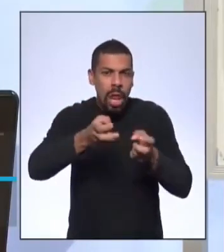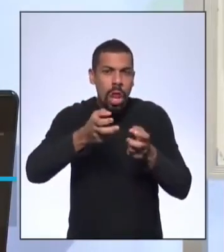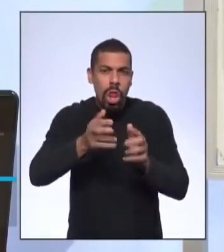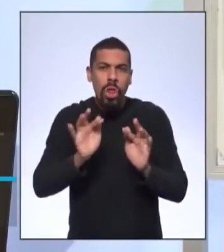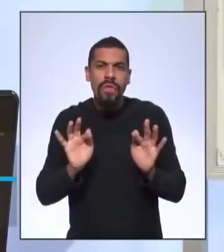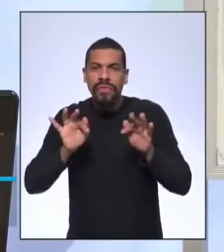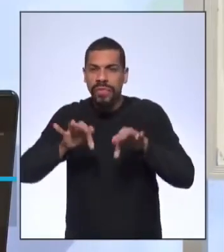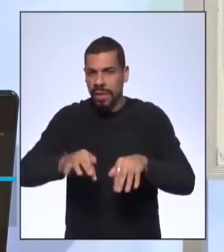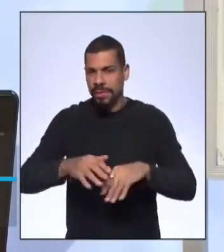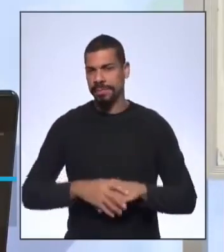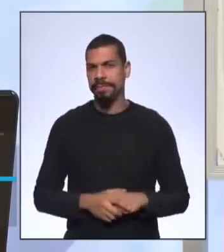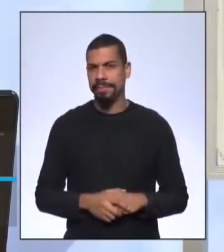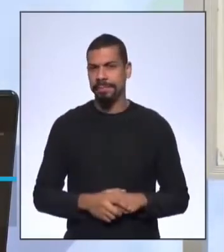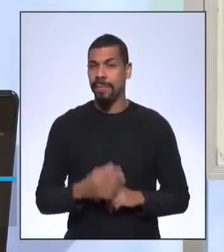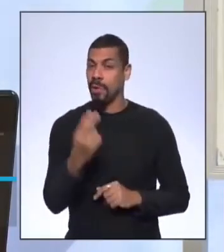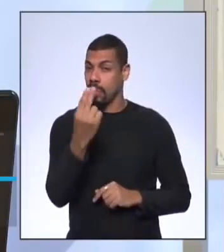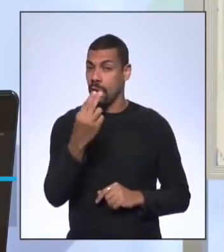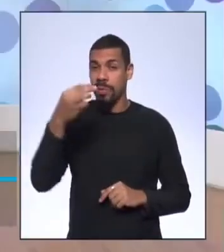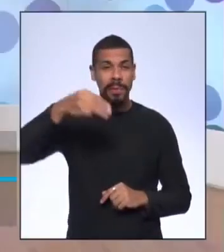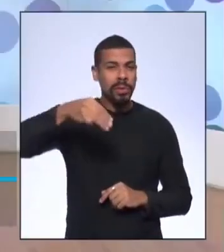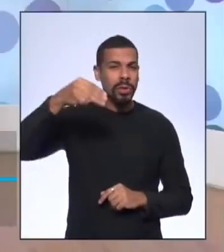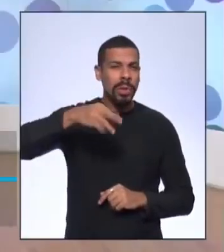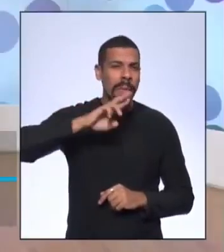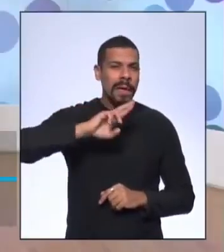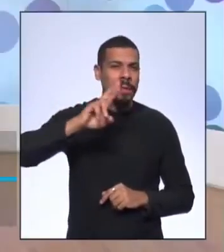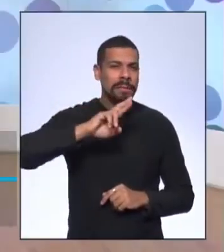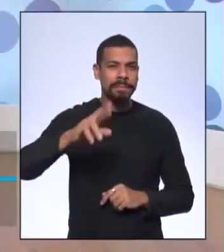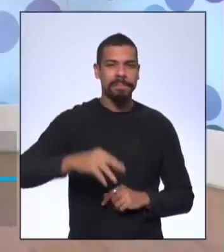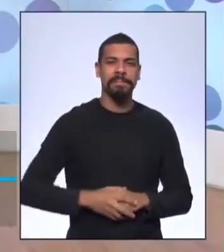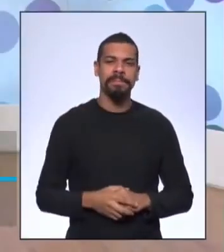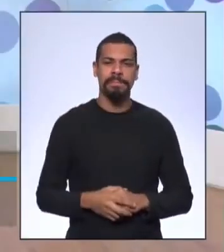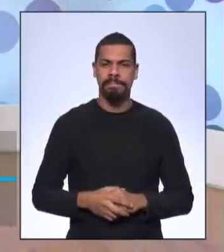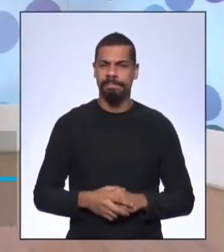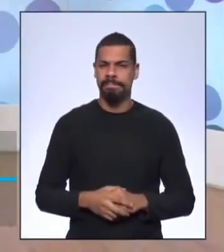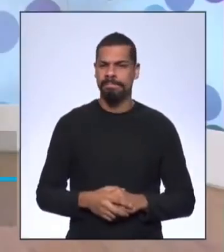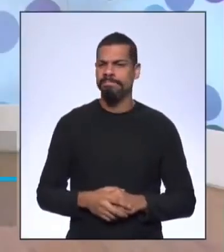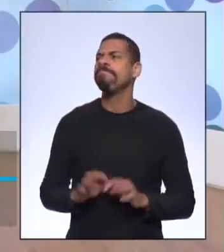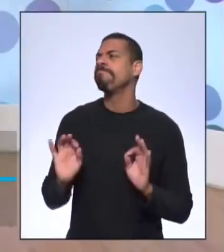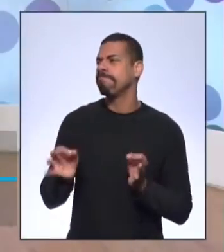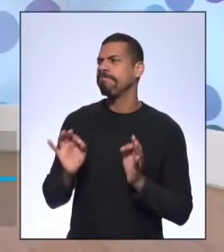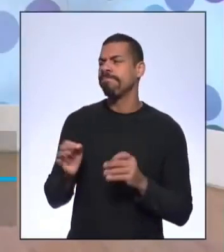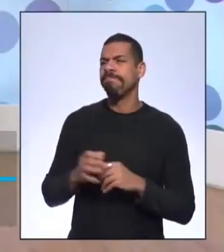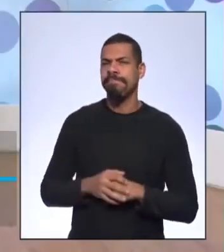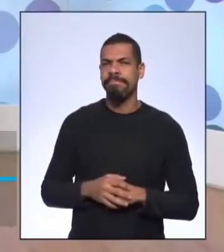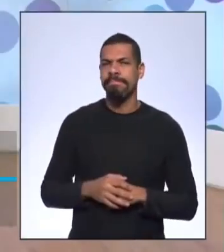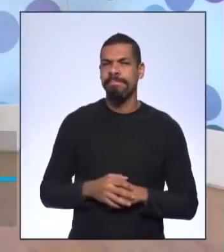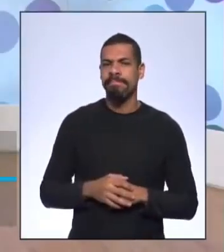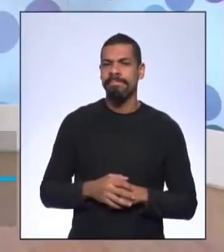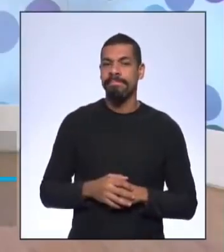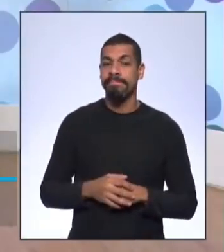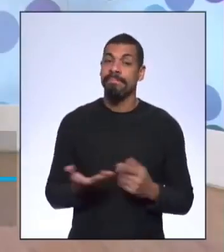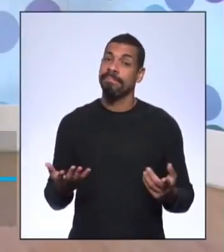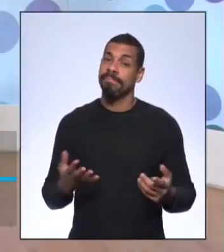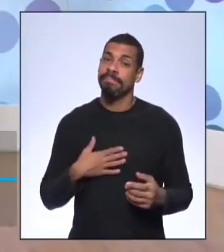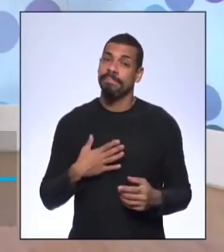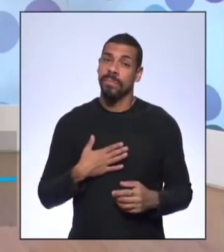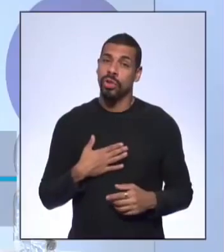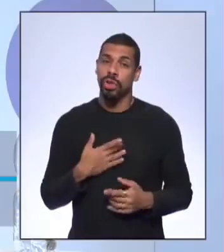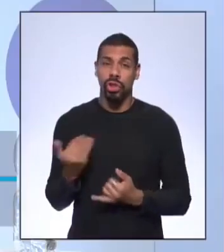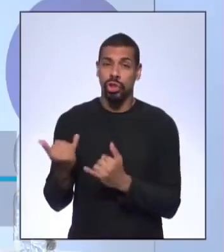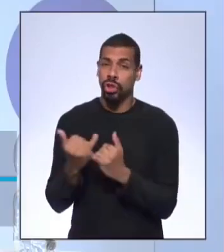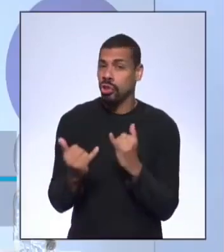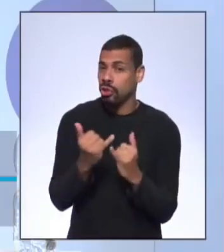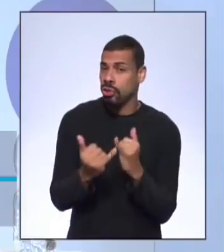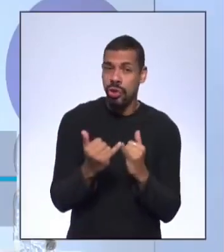para cada um? 2 minutinhos para eles fazerem? Ah, 2 minutinhos dá sim. Pena que eu não vou conseguir ficar com o mesmo valor